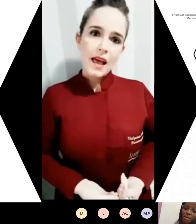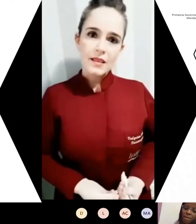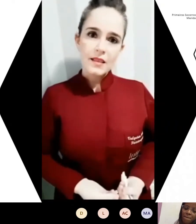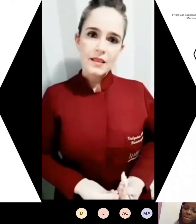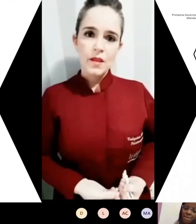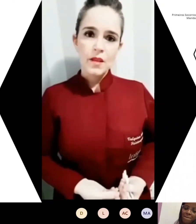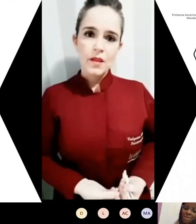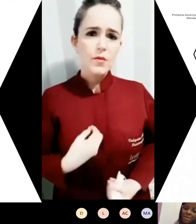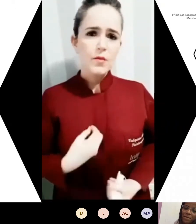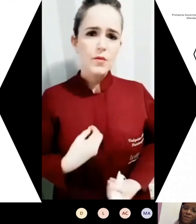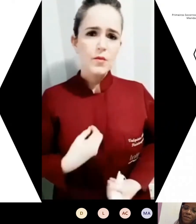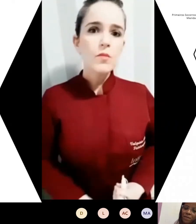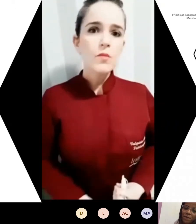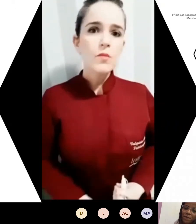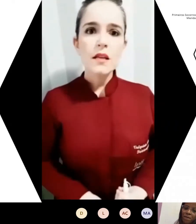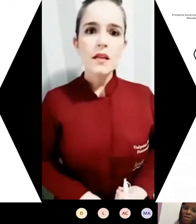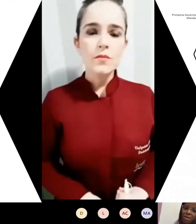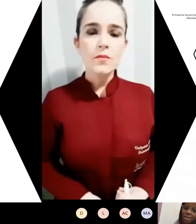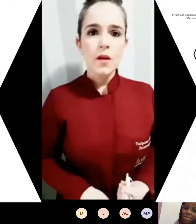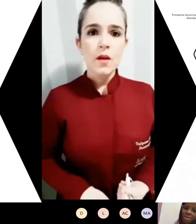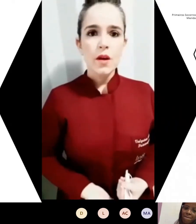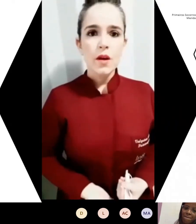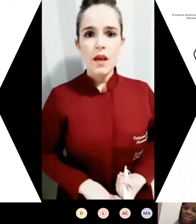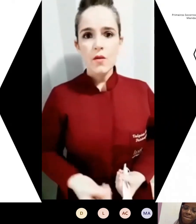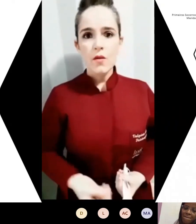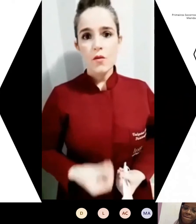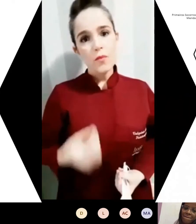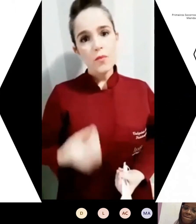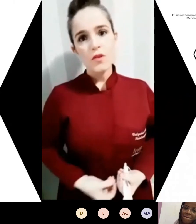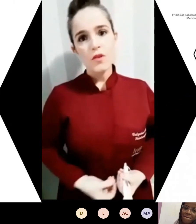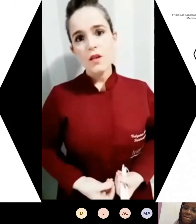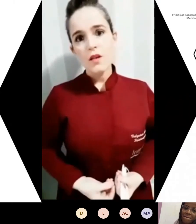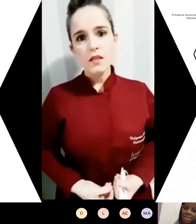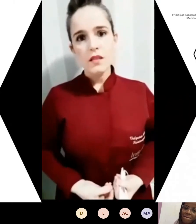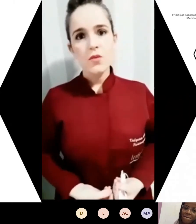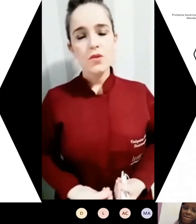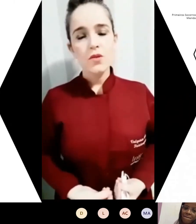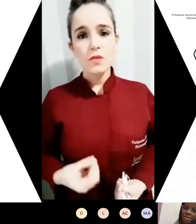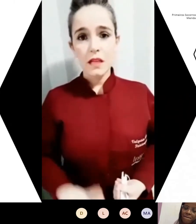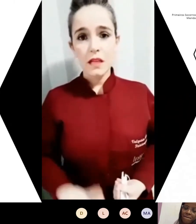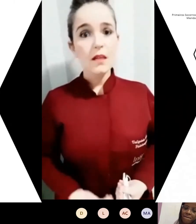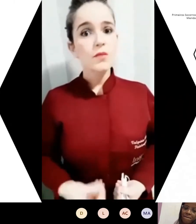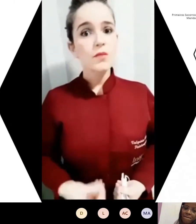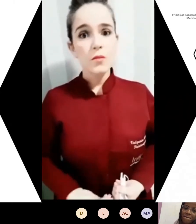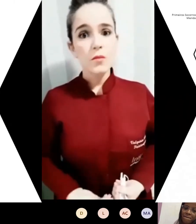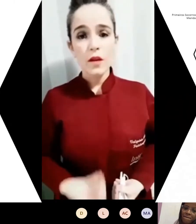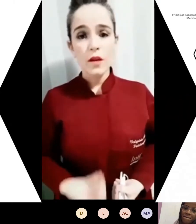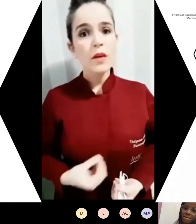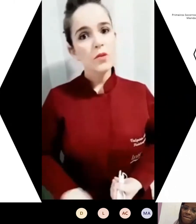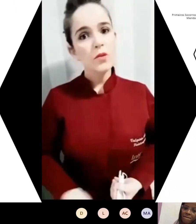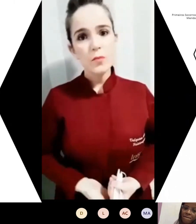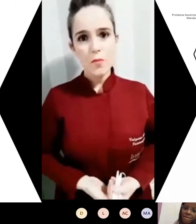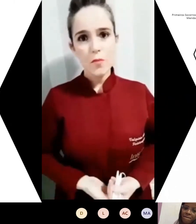esse alerta, né, do fundo do meu coração, porque eu, como profissional da área de saúde, como cidadã, como ser